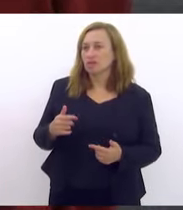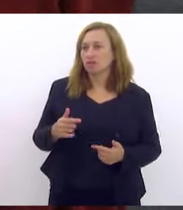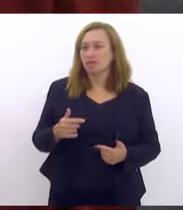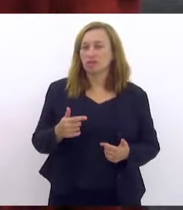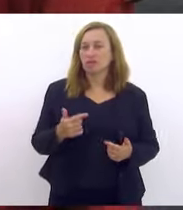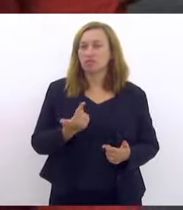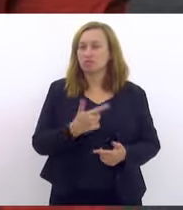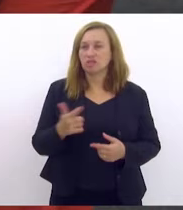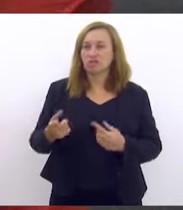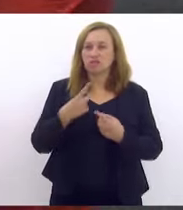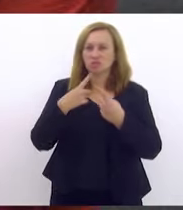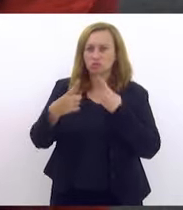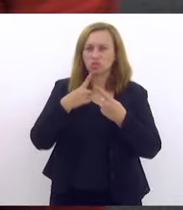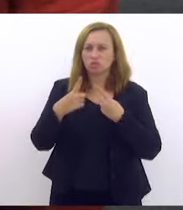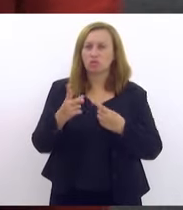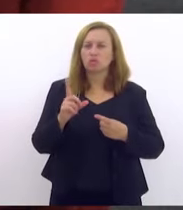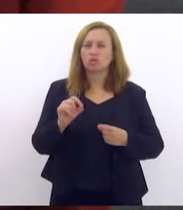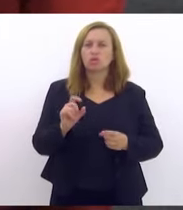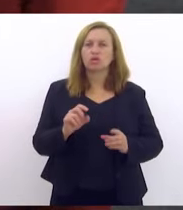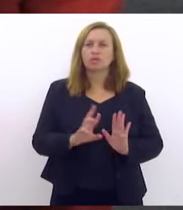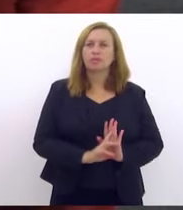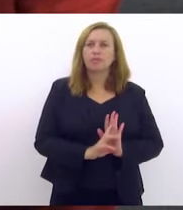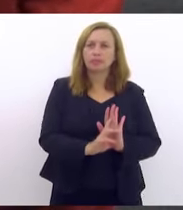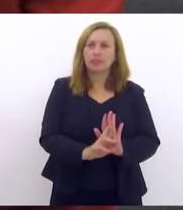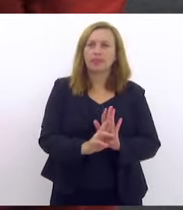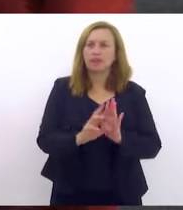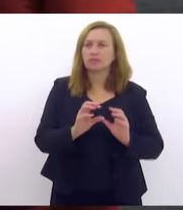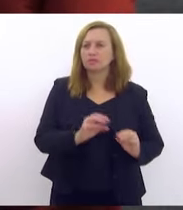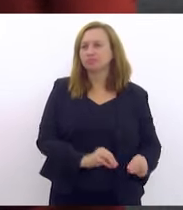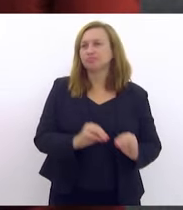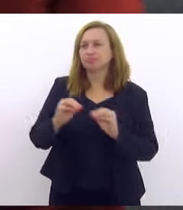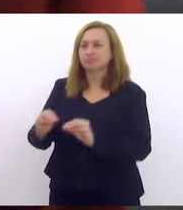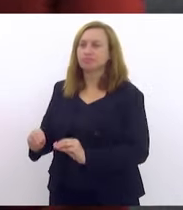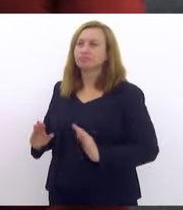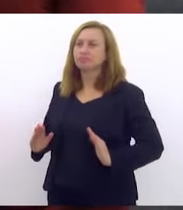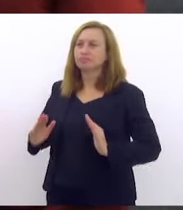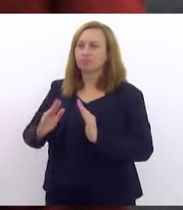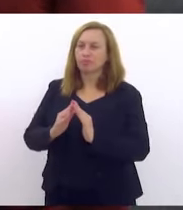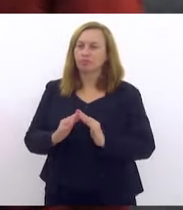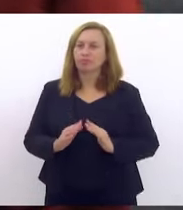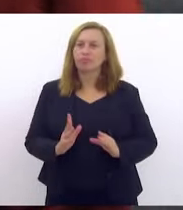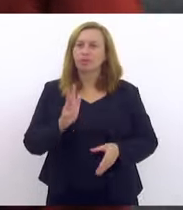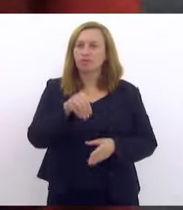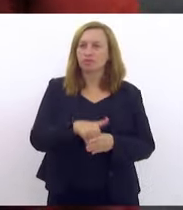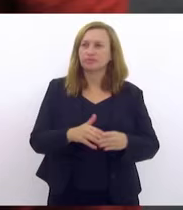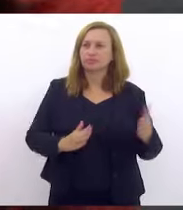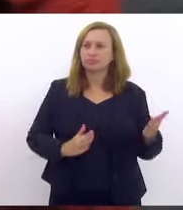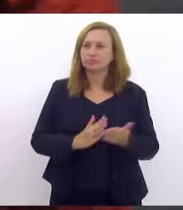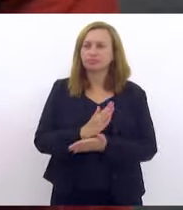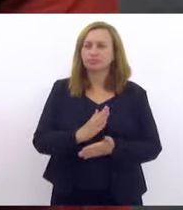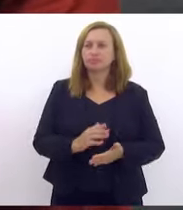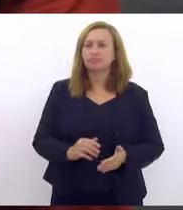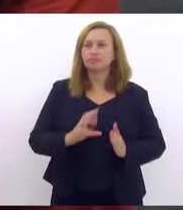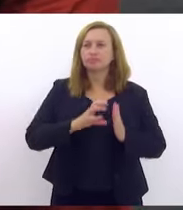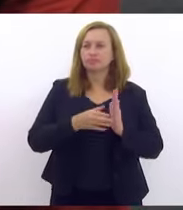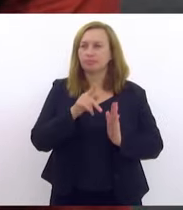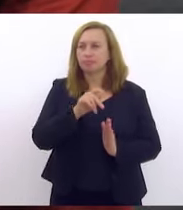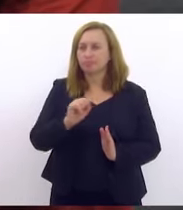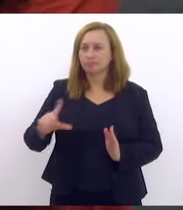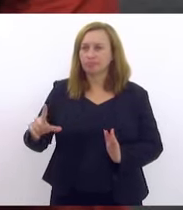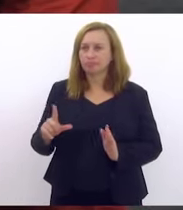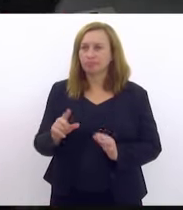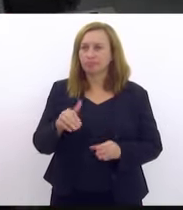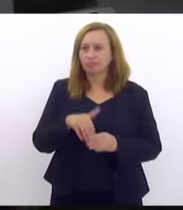discutir o que representa uma transferência de imóveis desse tipo, votar a favor desse projeto. A bancada do PSOL vota